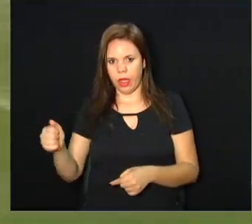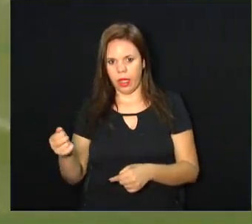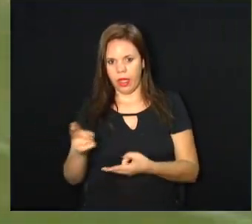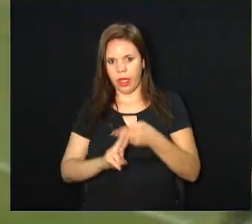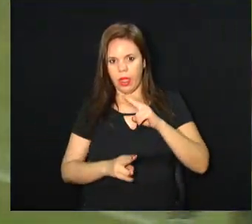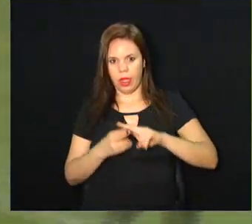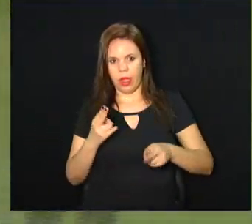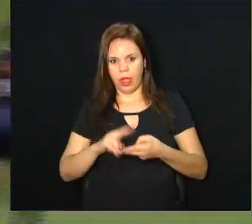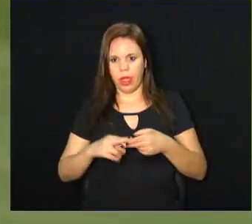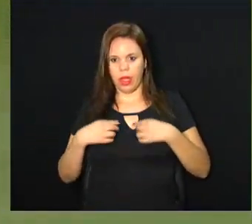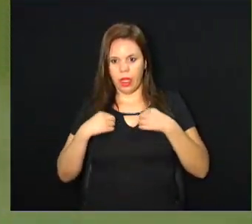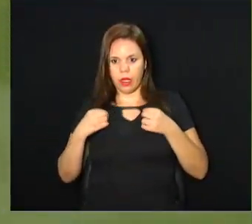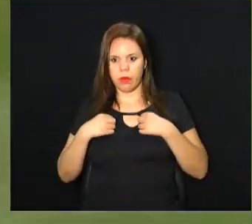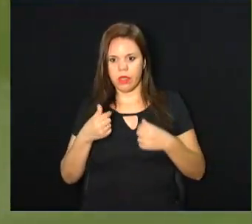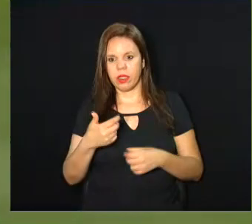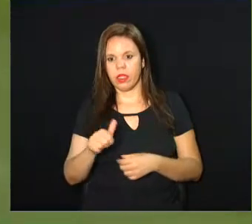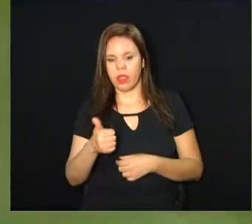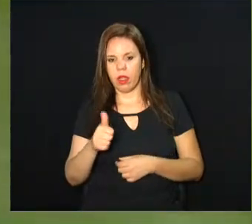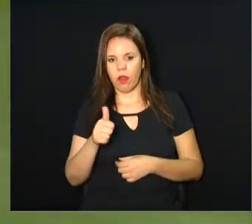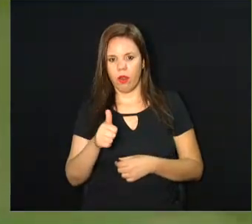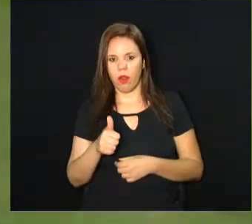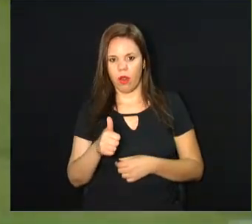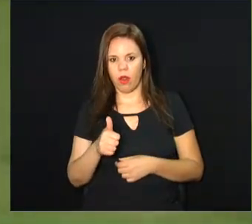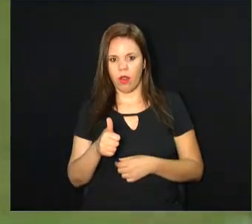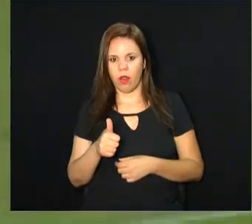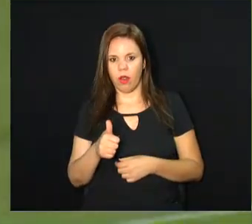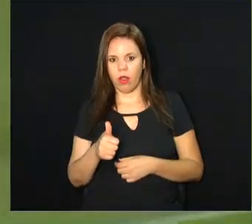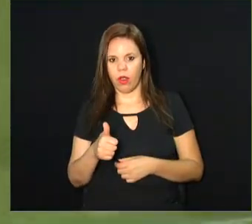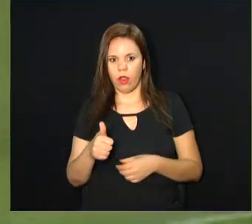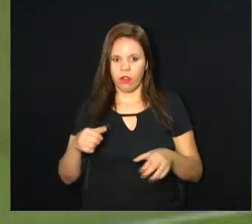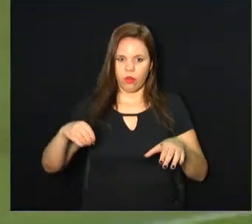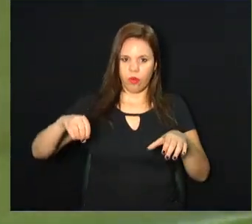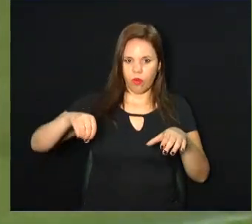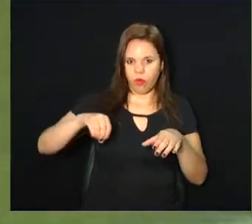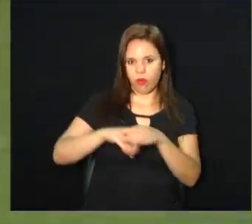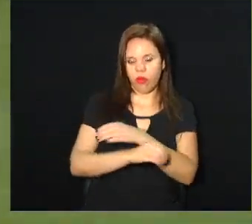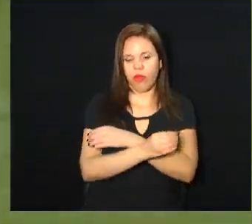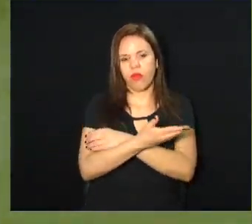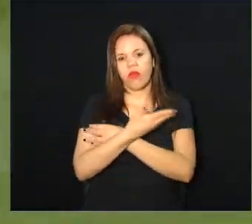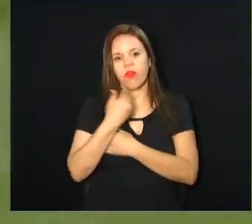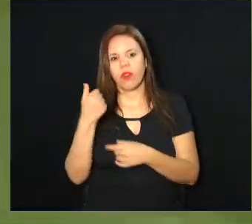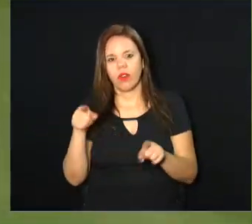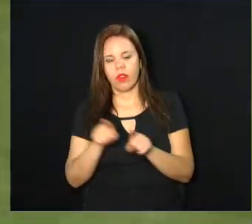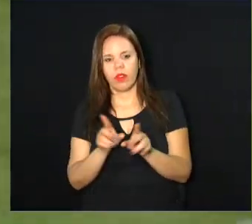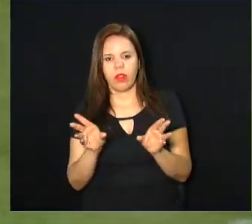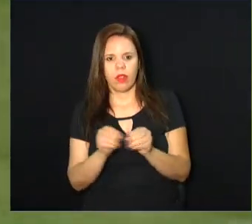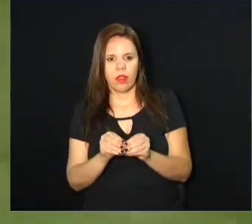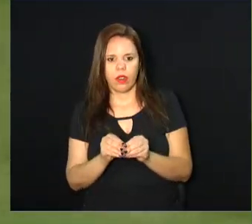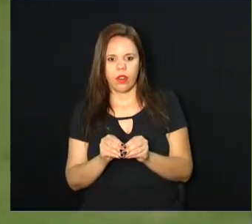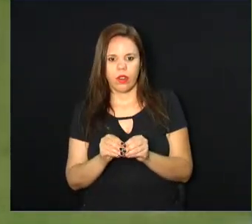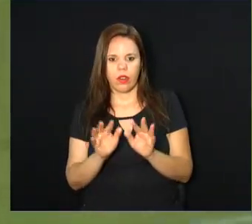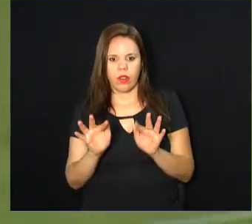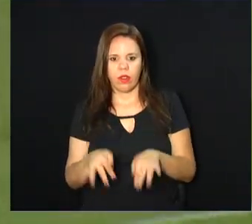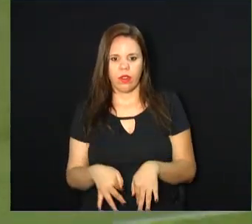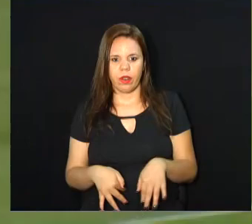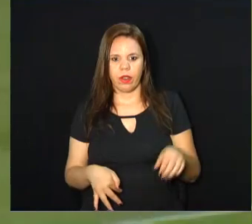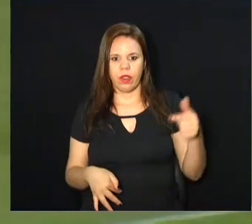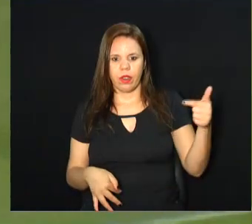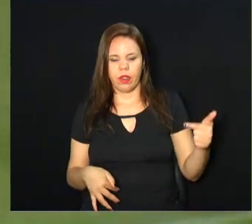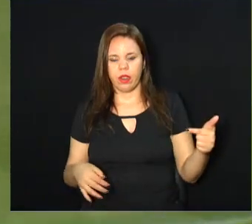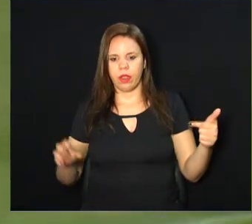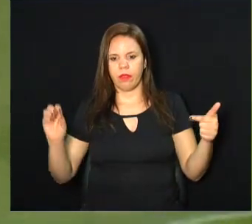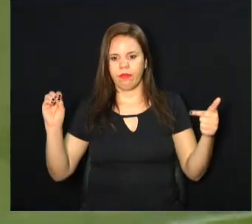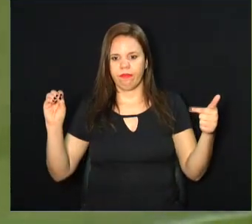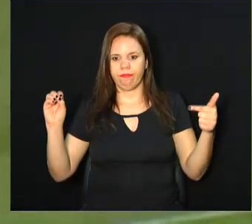da camisa 11, tirou a zagueira para dançar e no rebote da goleira definiu. Final, São José